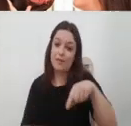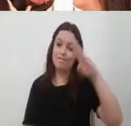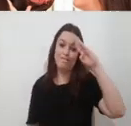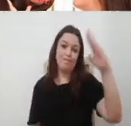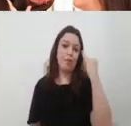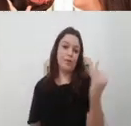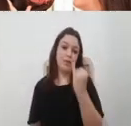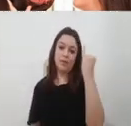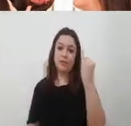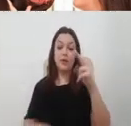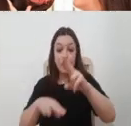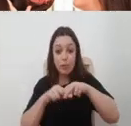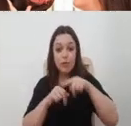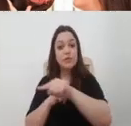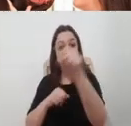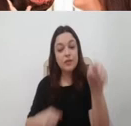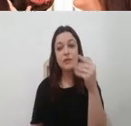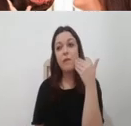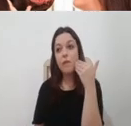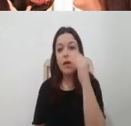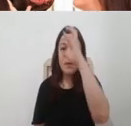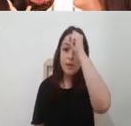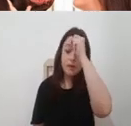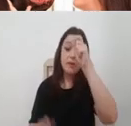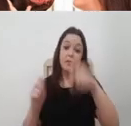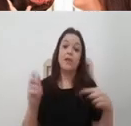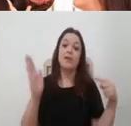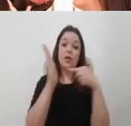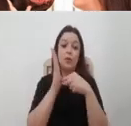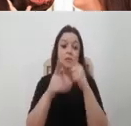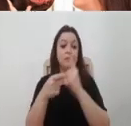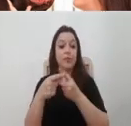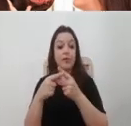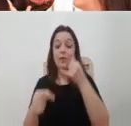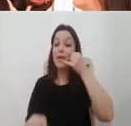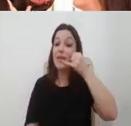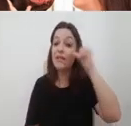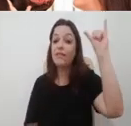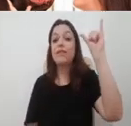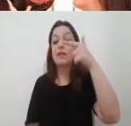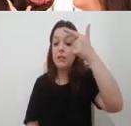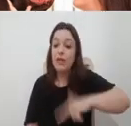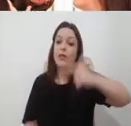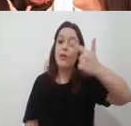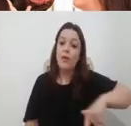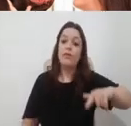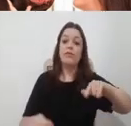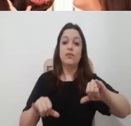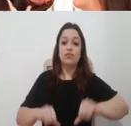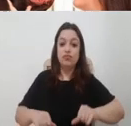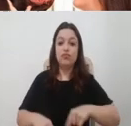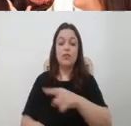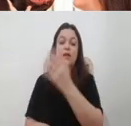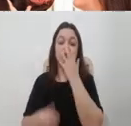dessas situações é de fundamental importância na resolução desses casos e na prevenção de novos